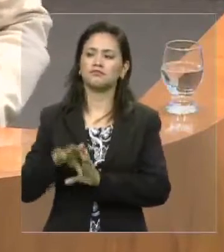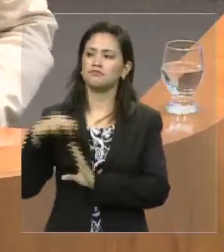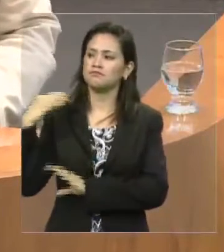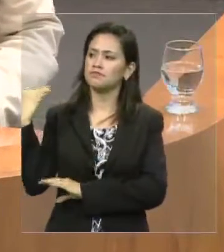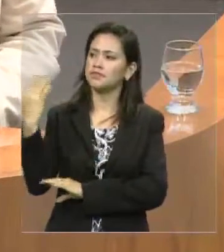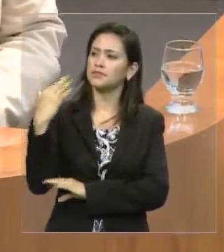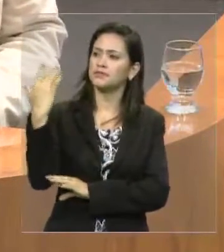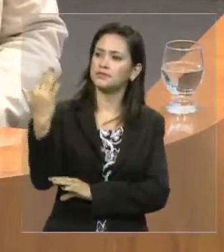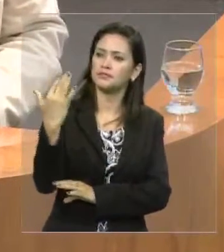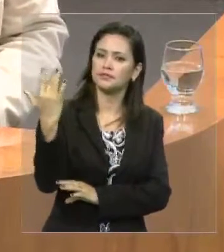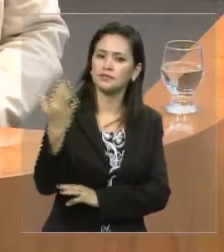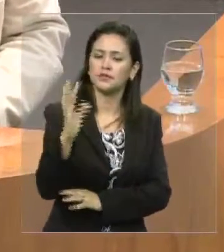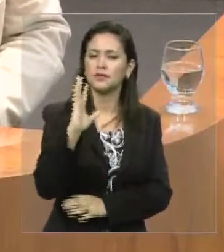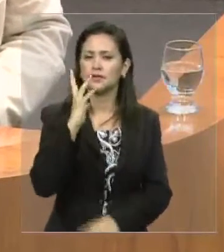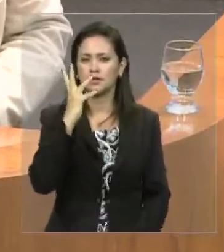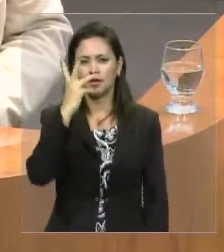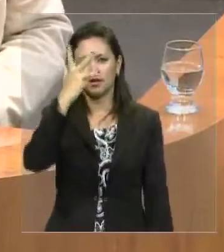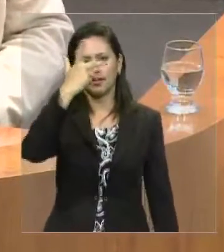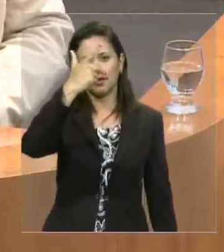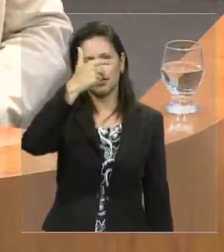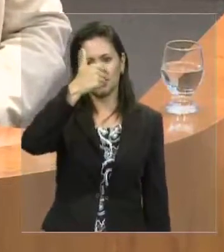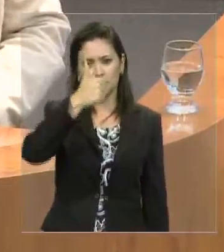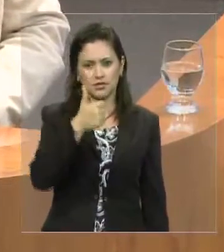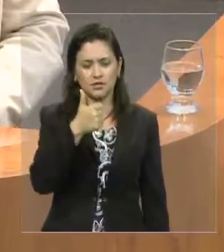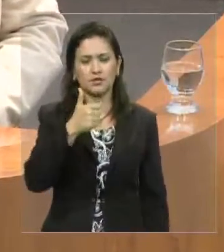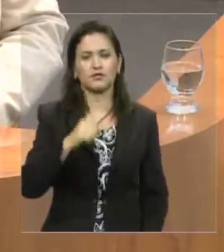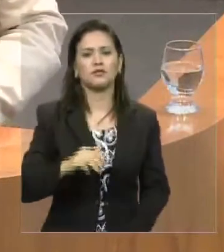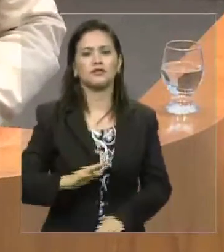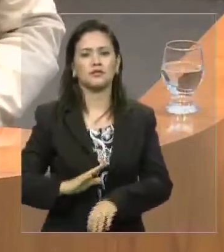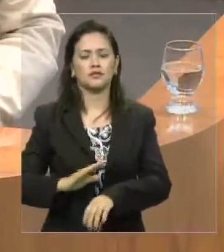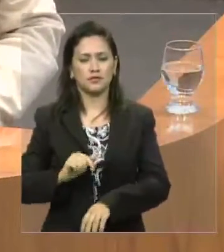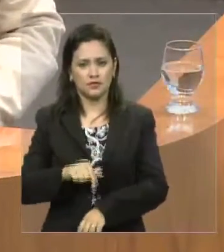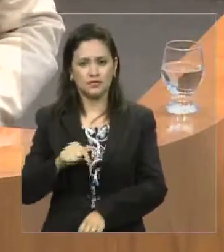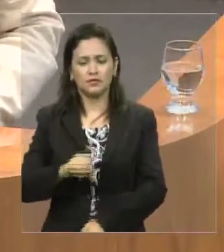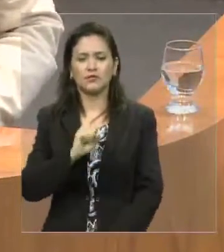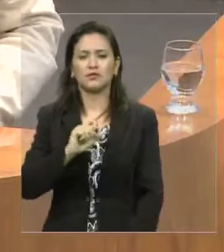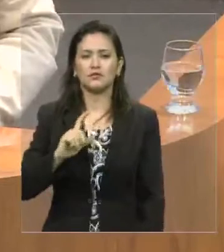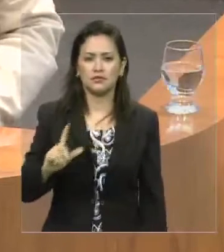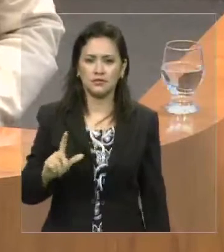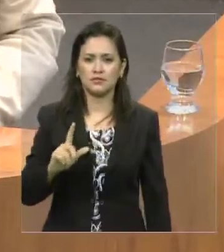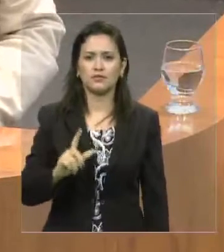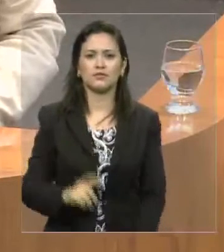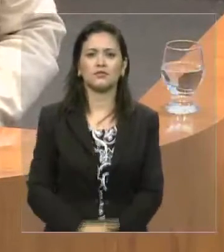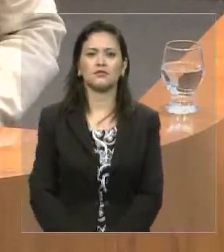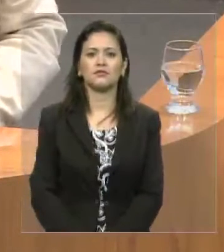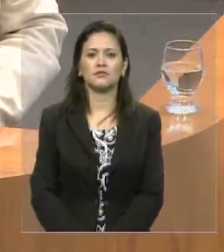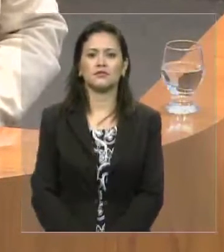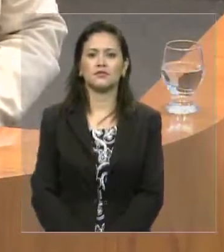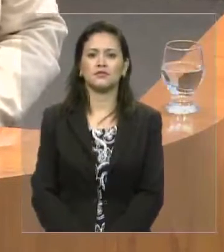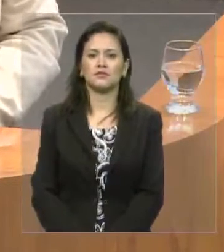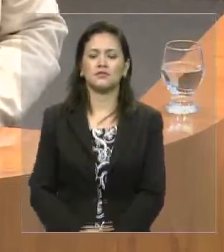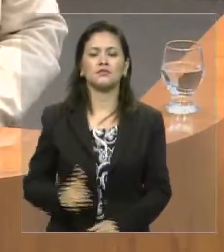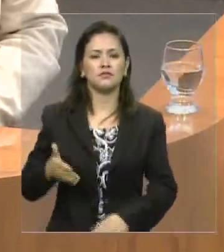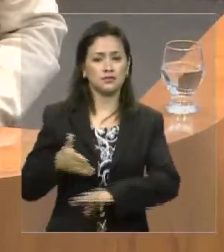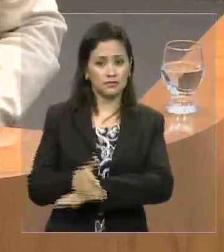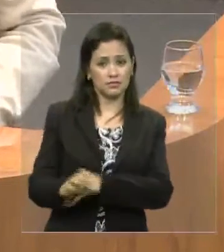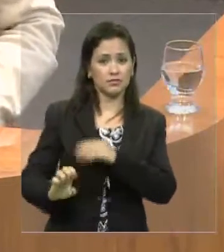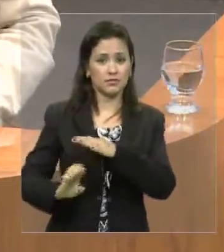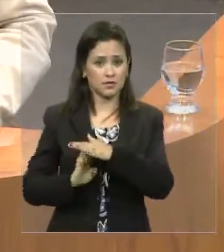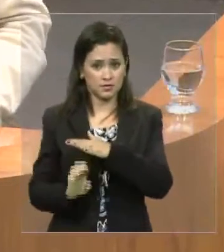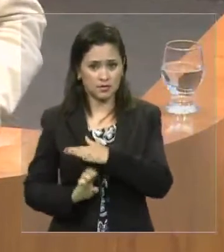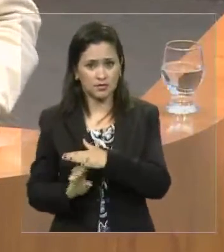embelezou mais ainda São Luís. As intervenções estruturais, por sua